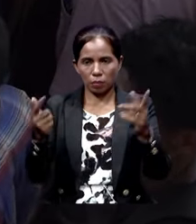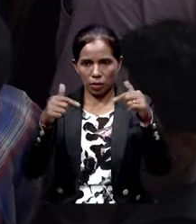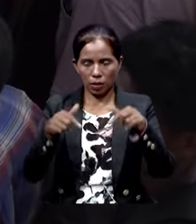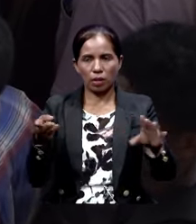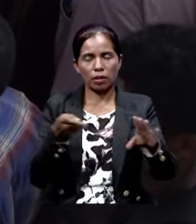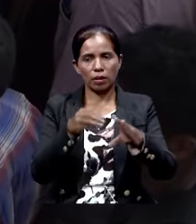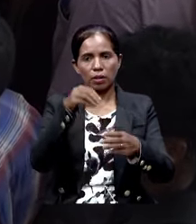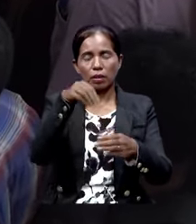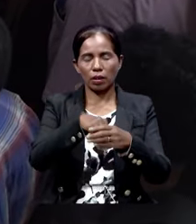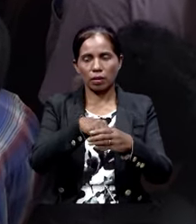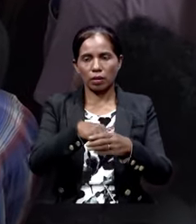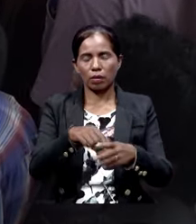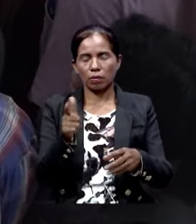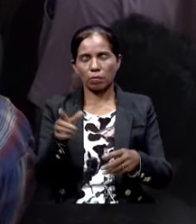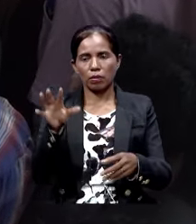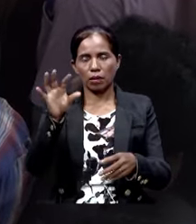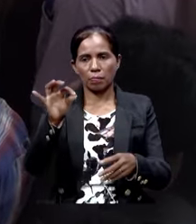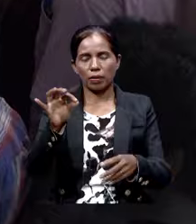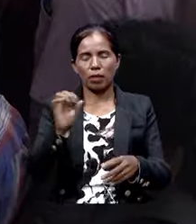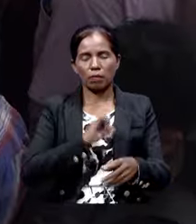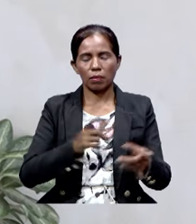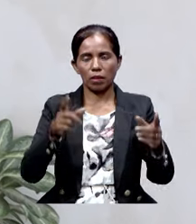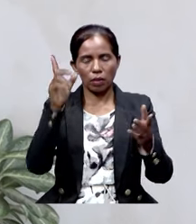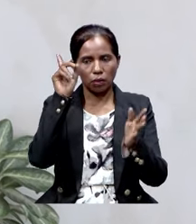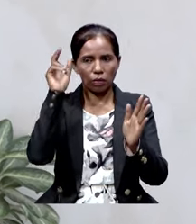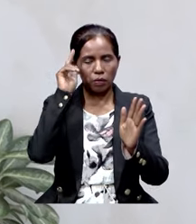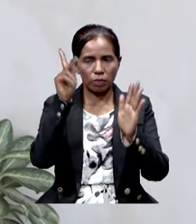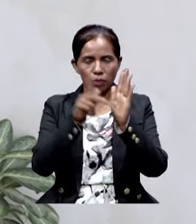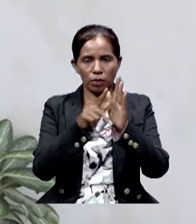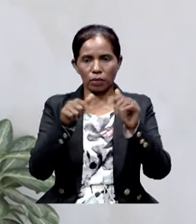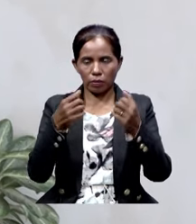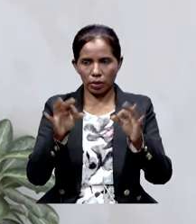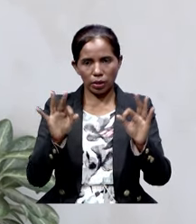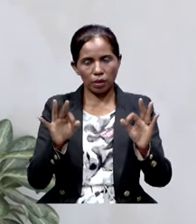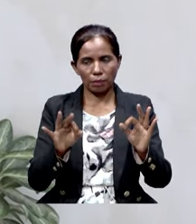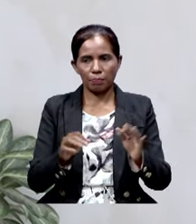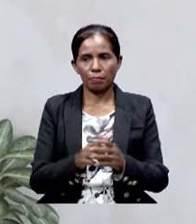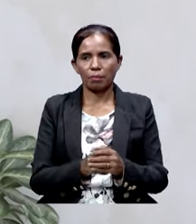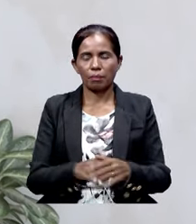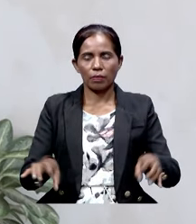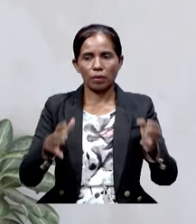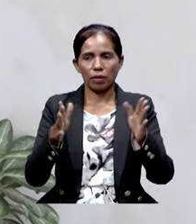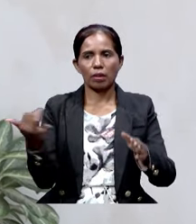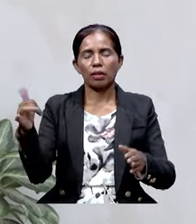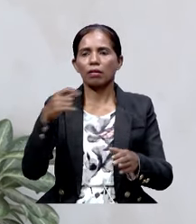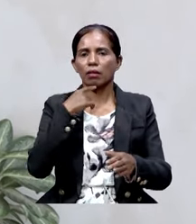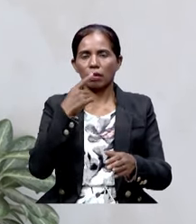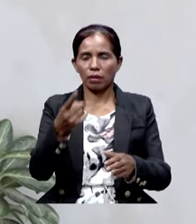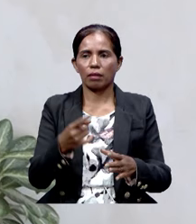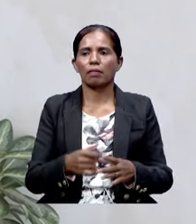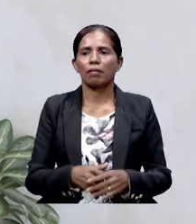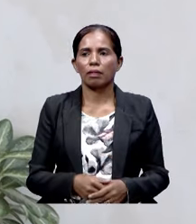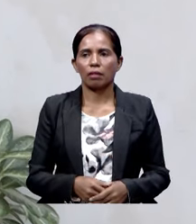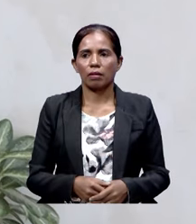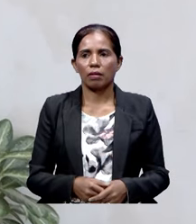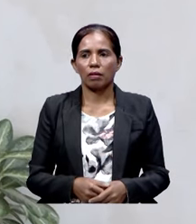Dia 29 o filho me sai foto e nem, sai outra foto e nem. E staff será em Nova, será tete, sila